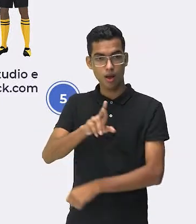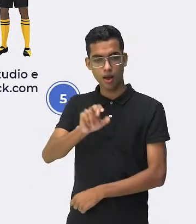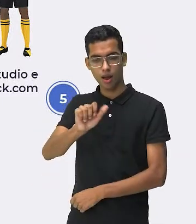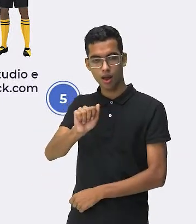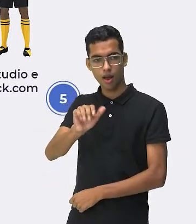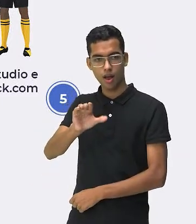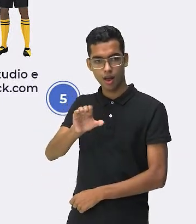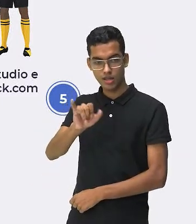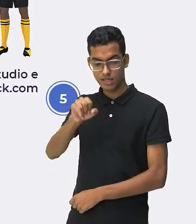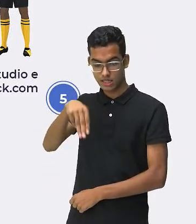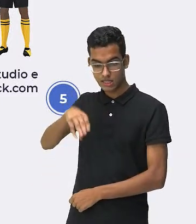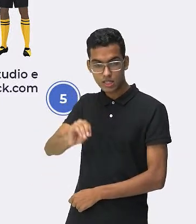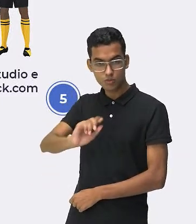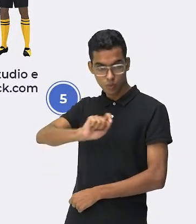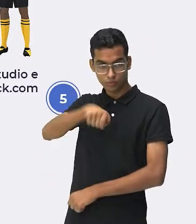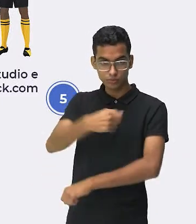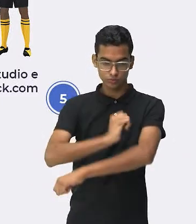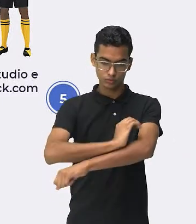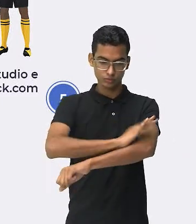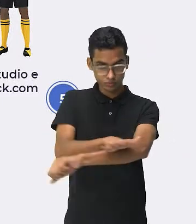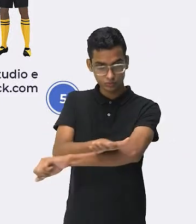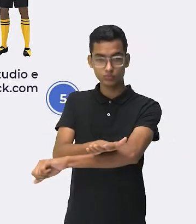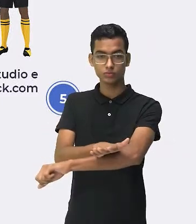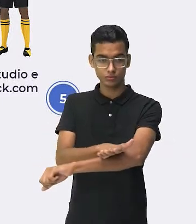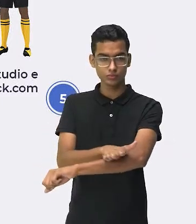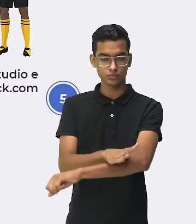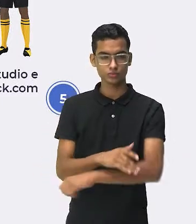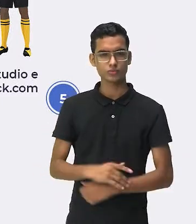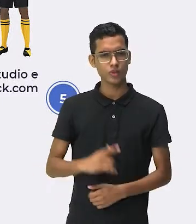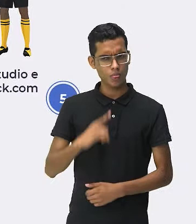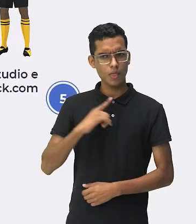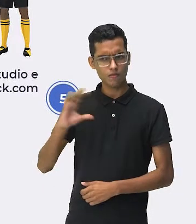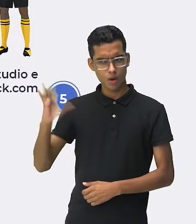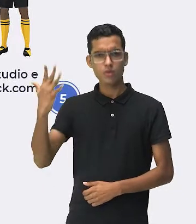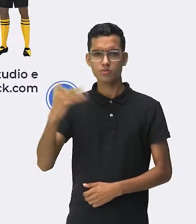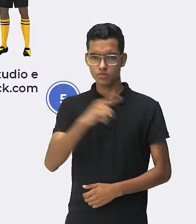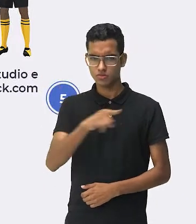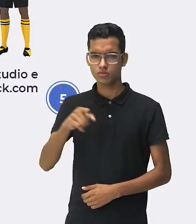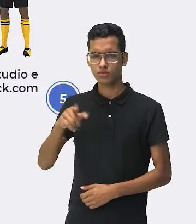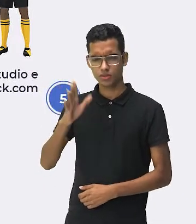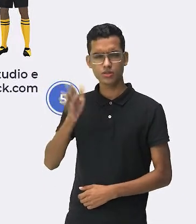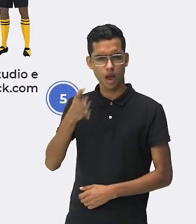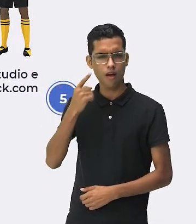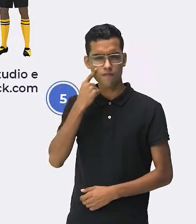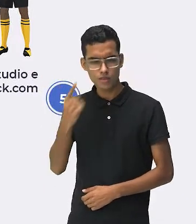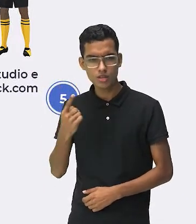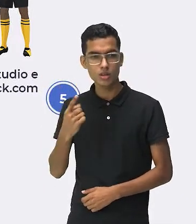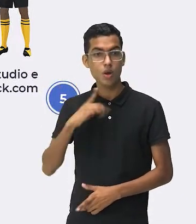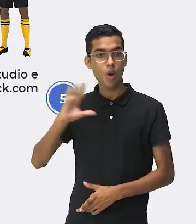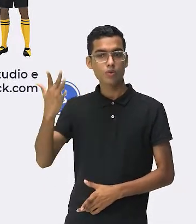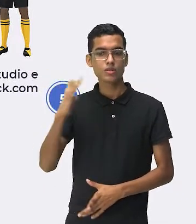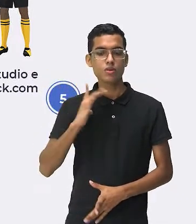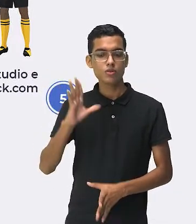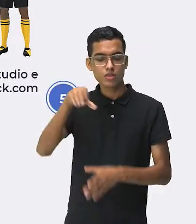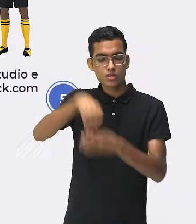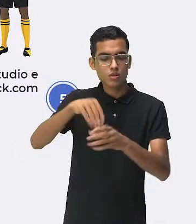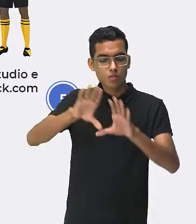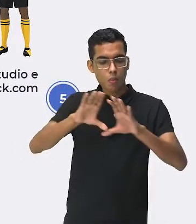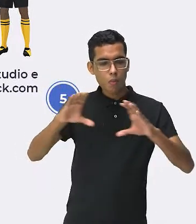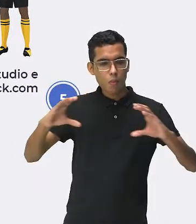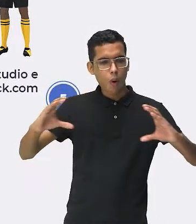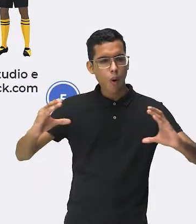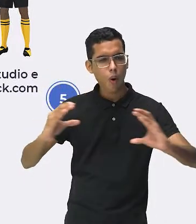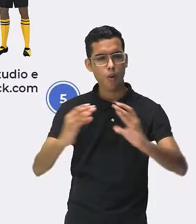que ficaram conhecidíssimos, né? Porque ocorreram onde? Dentro dos estádios, às vezes nas